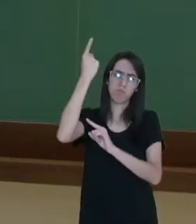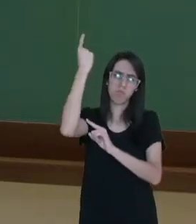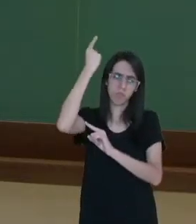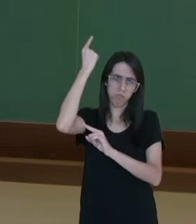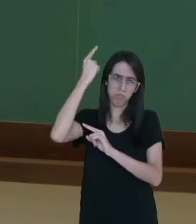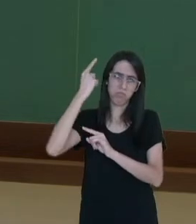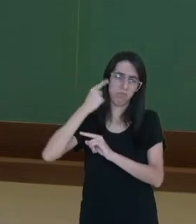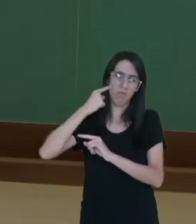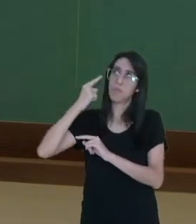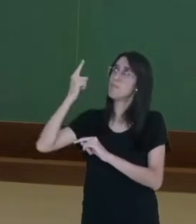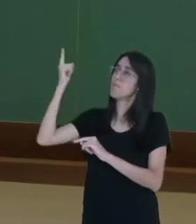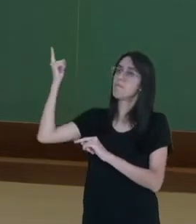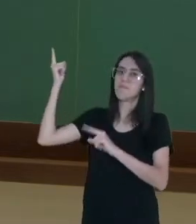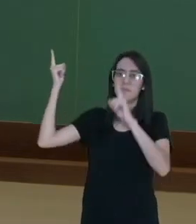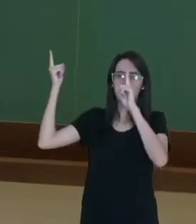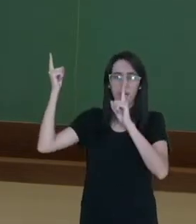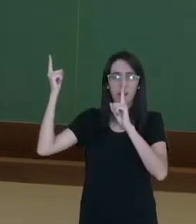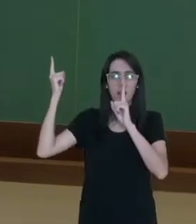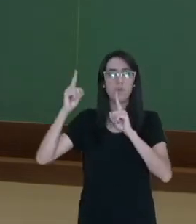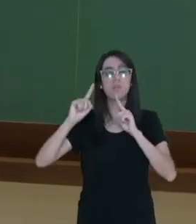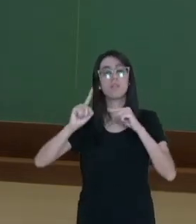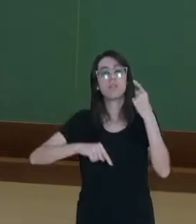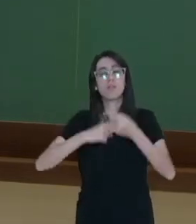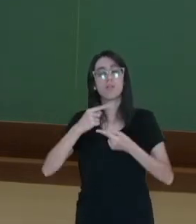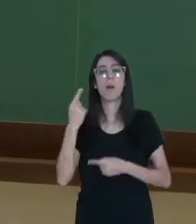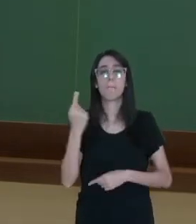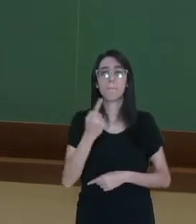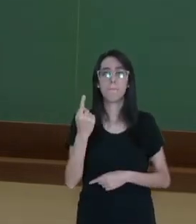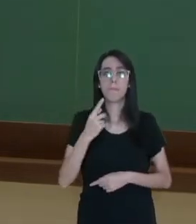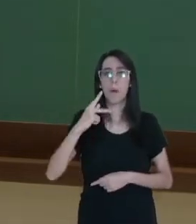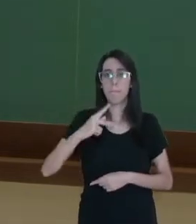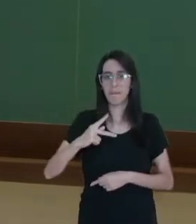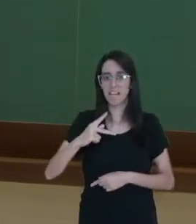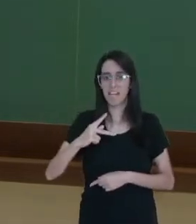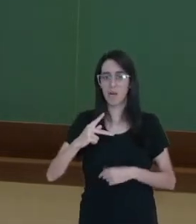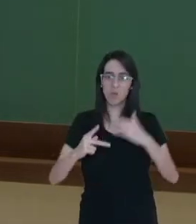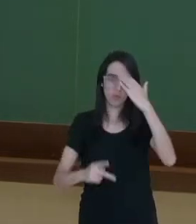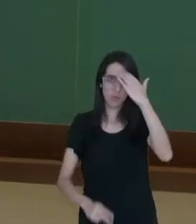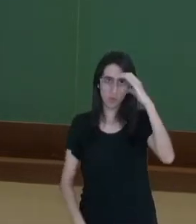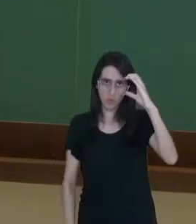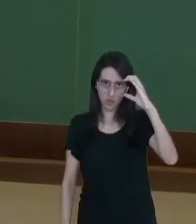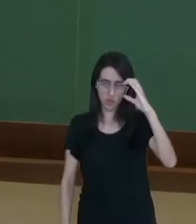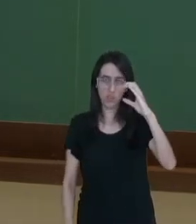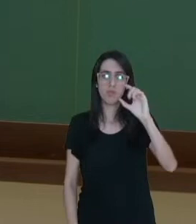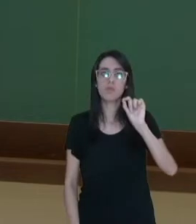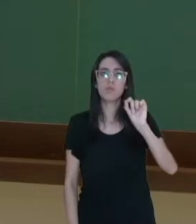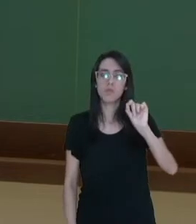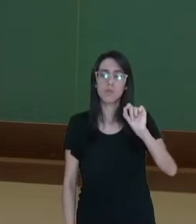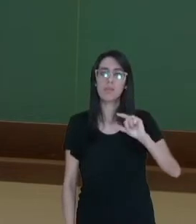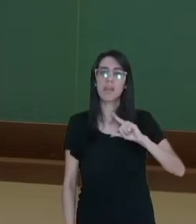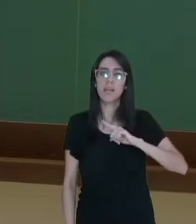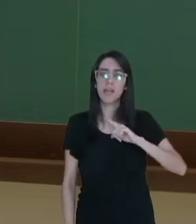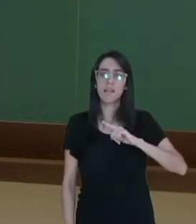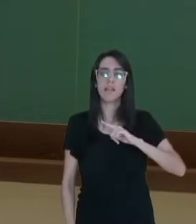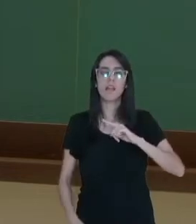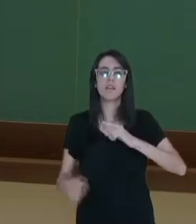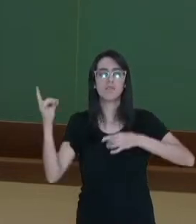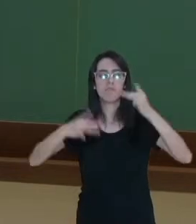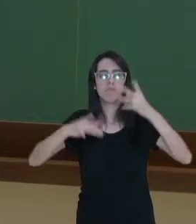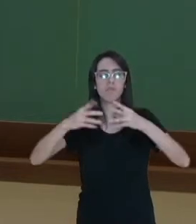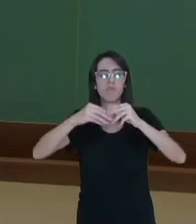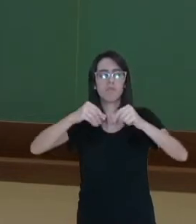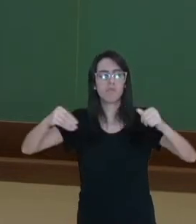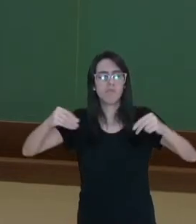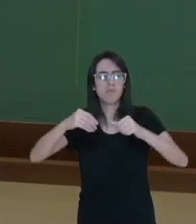Paraná e aí na sequência o primeiro planalto paranaense, planalto de Curitiba, formado a partir do depósito de